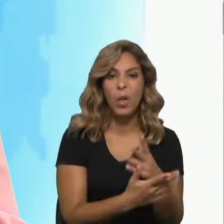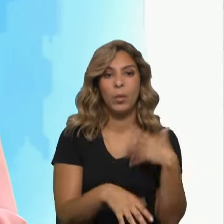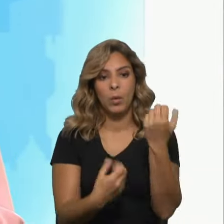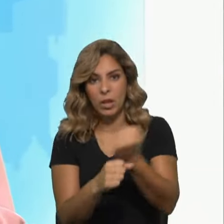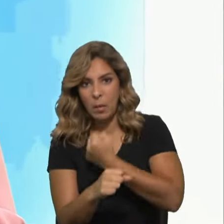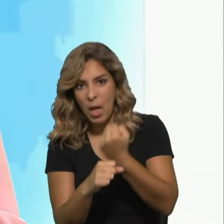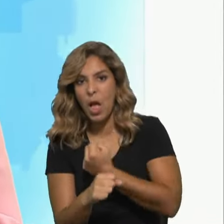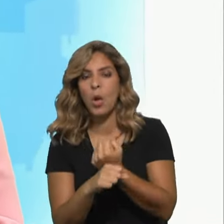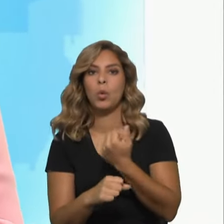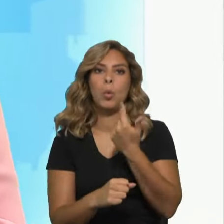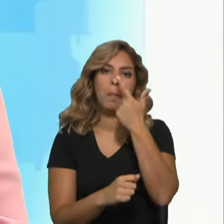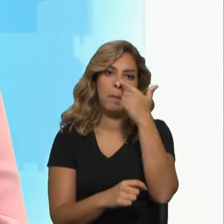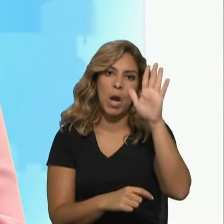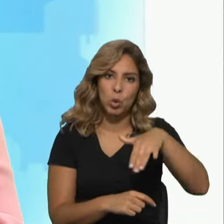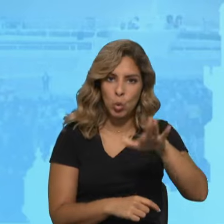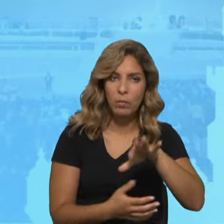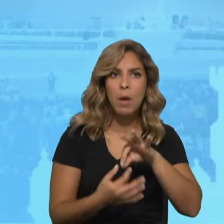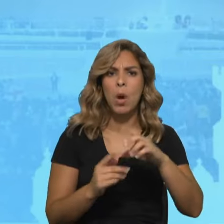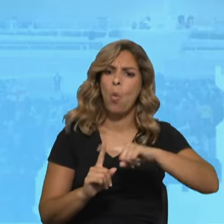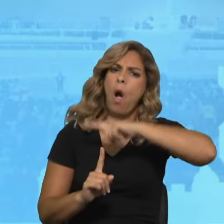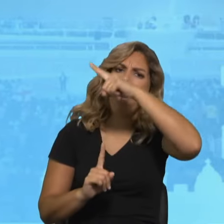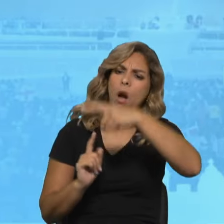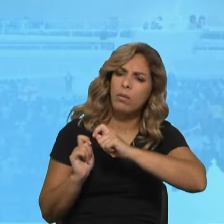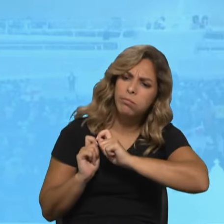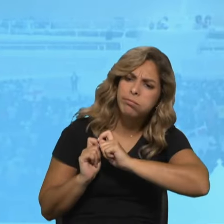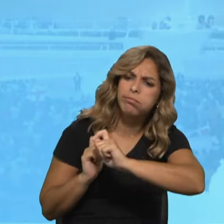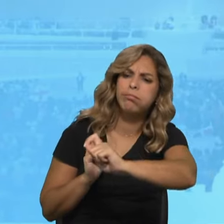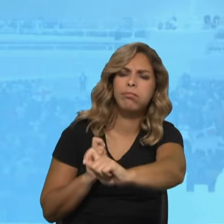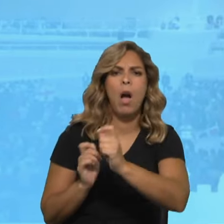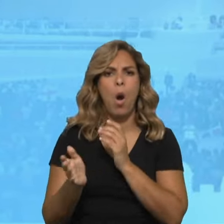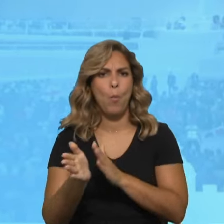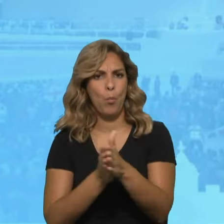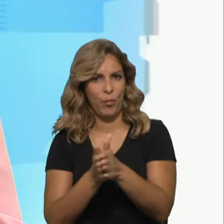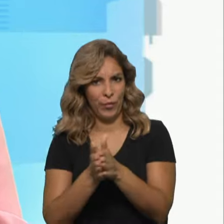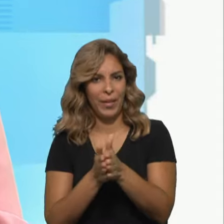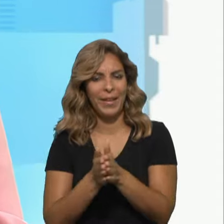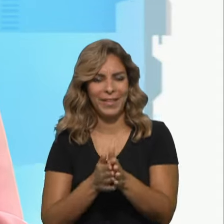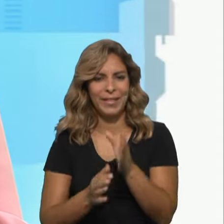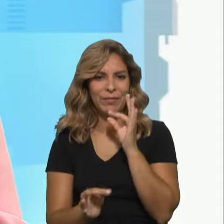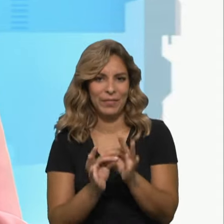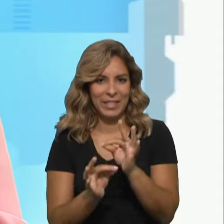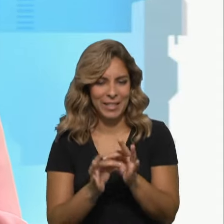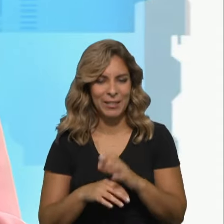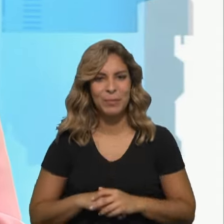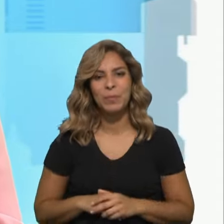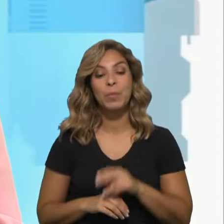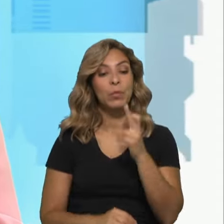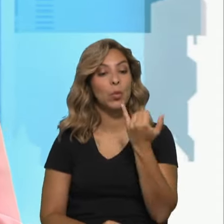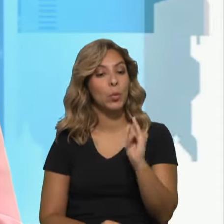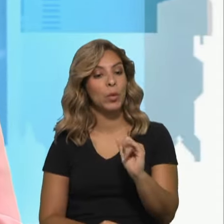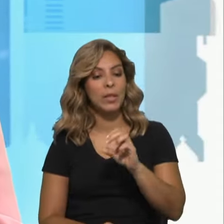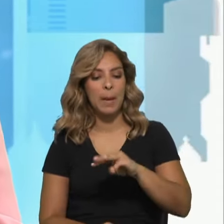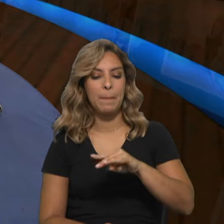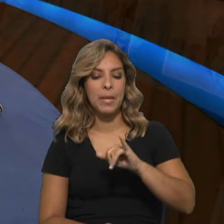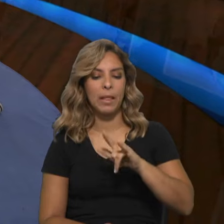mais novos. Claro, mas agora há todo um ano também para assinalar esta data. Rui Militão, pergunto-lhe como é